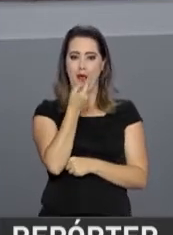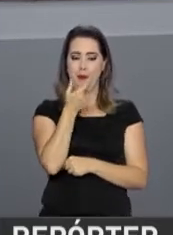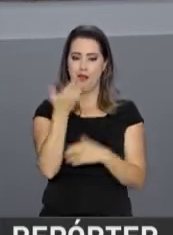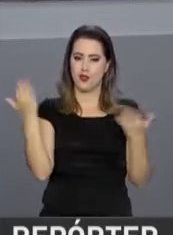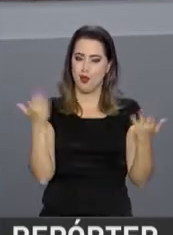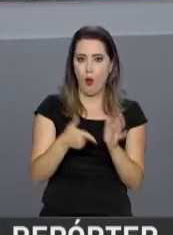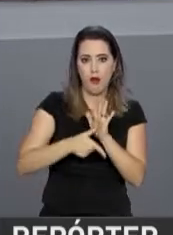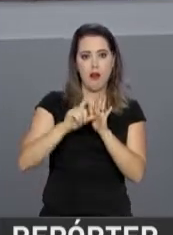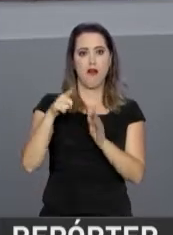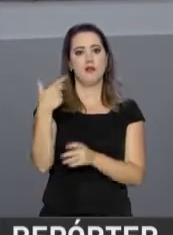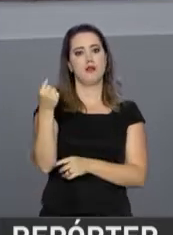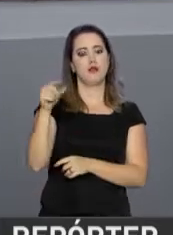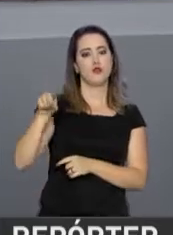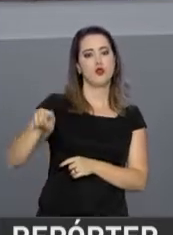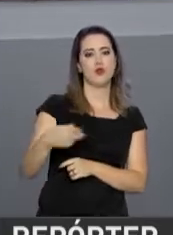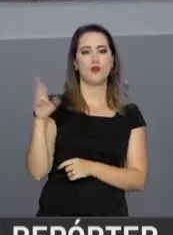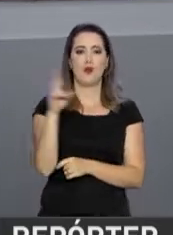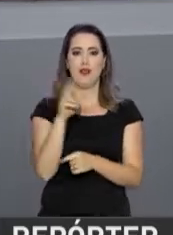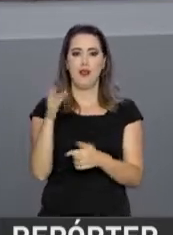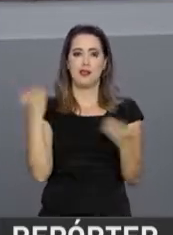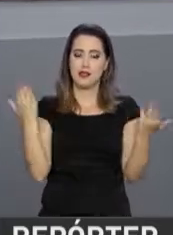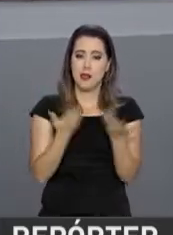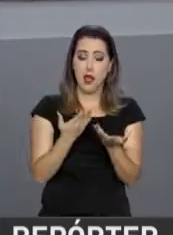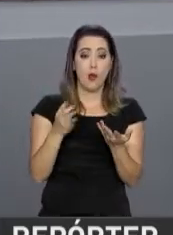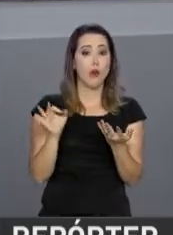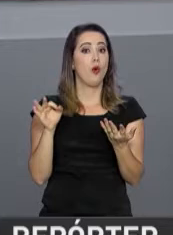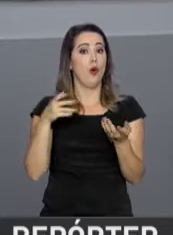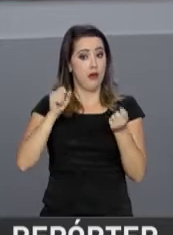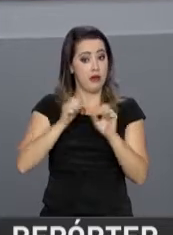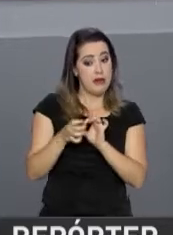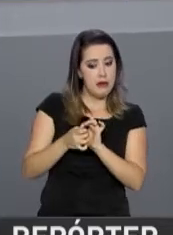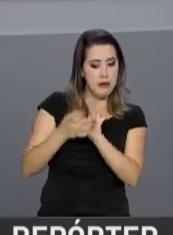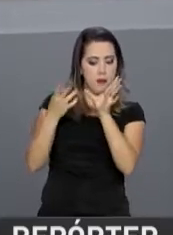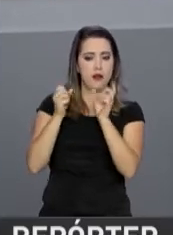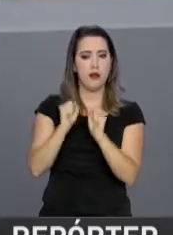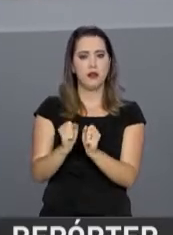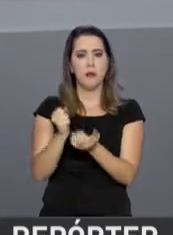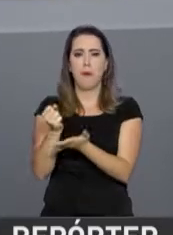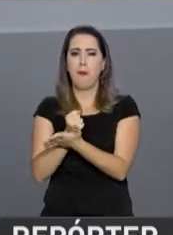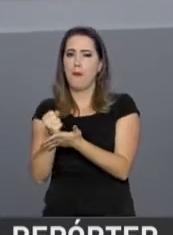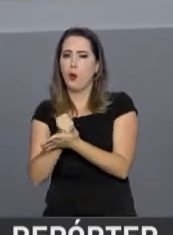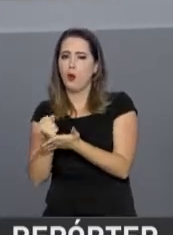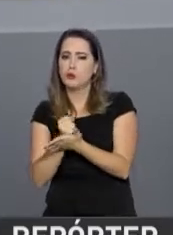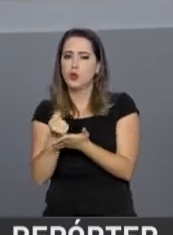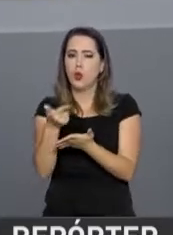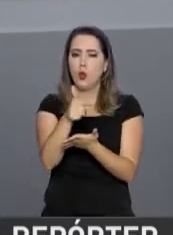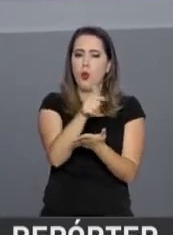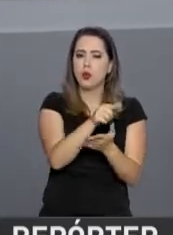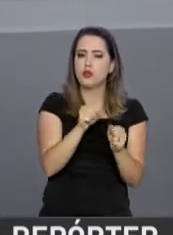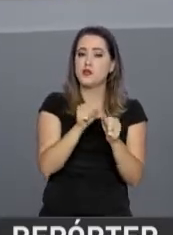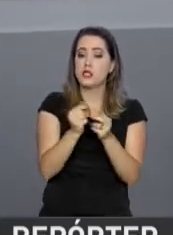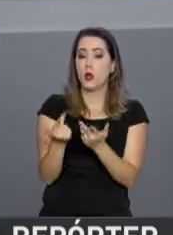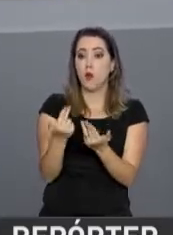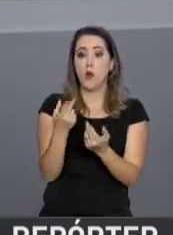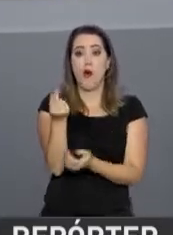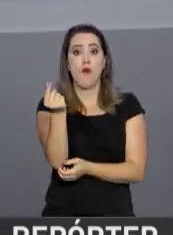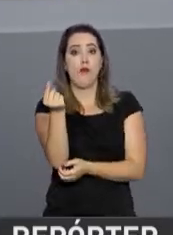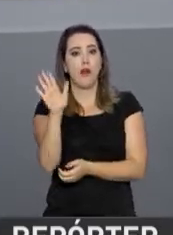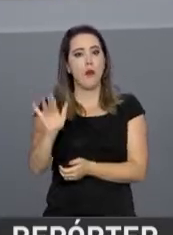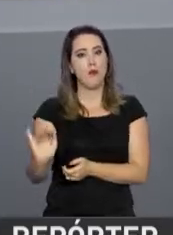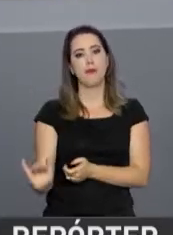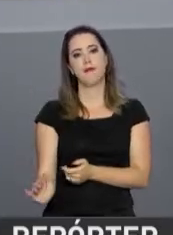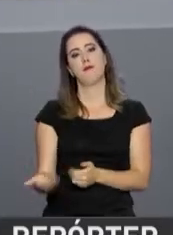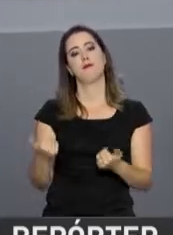e que custava mais de 20 mil reais foi rompida com isso entra em cena a concorrência o custo do remédio deve